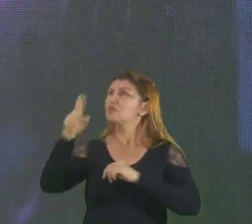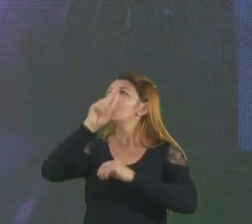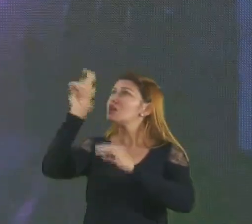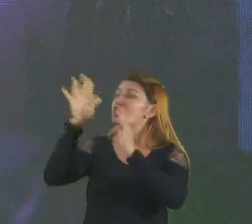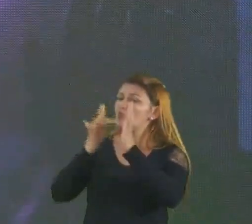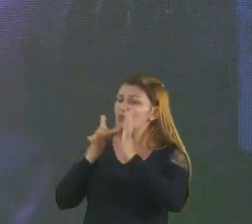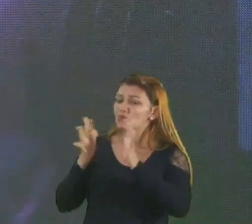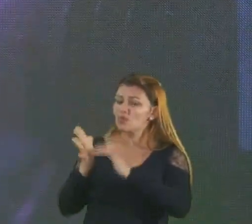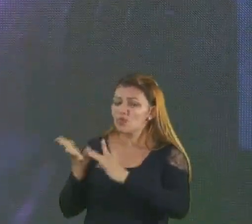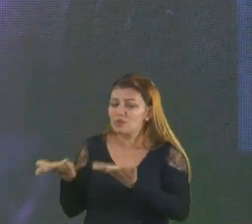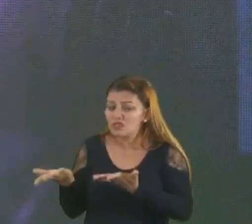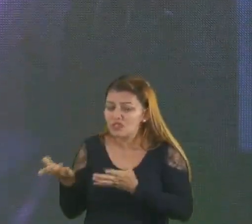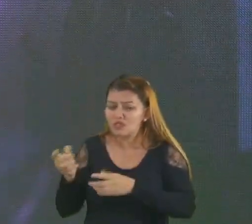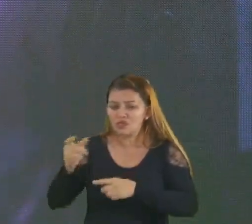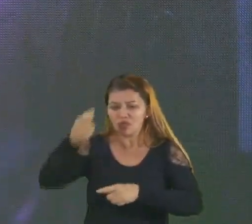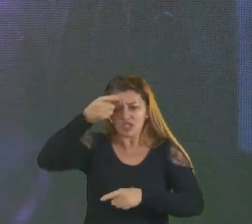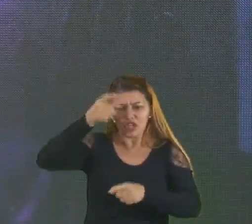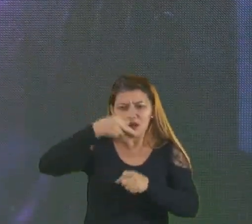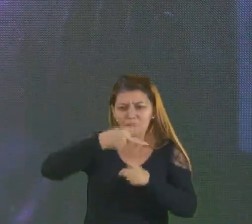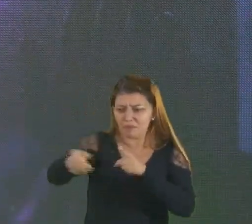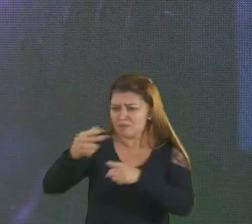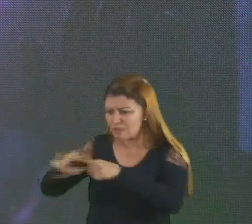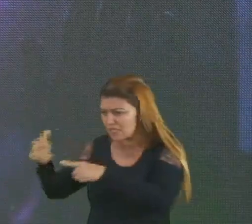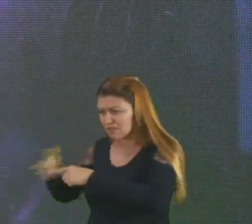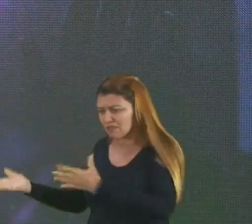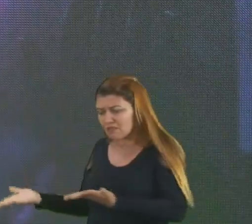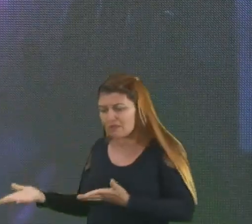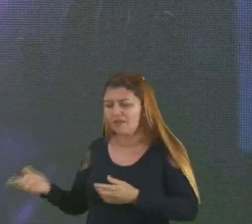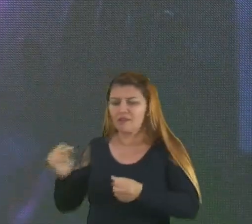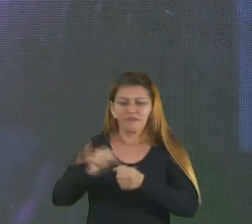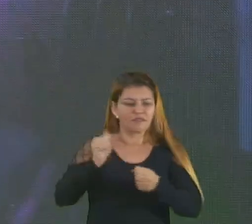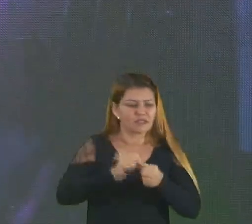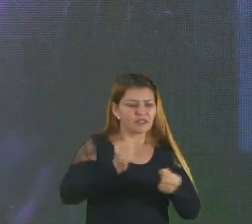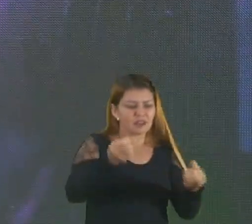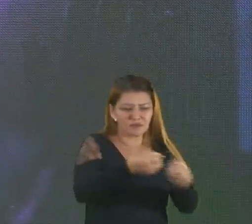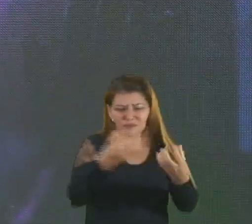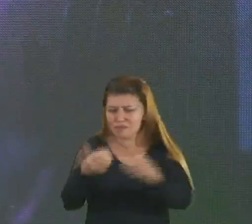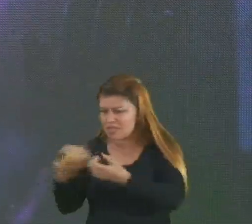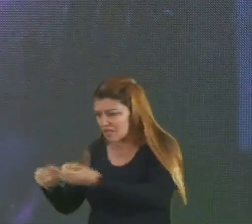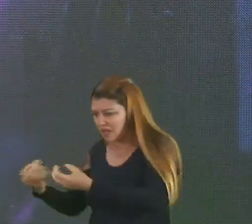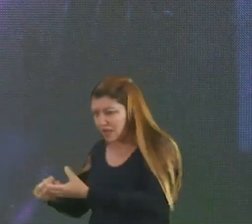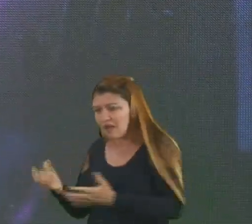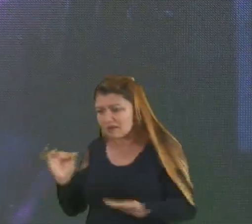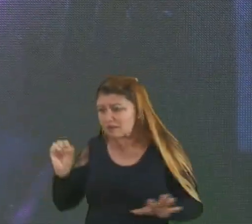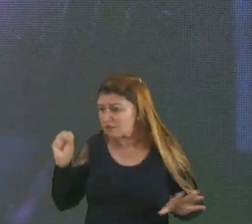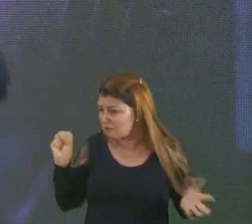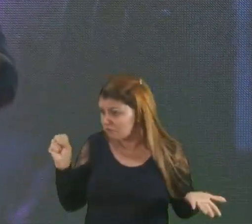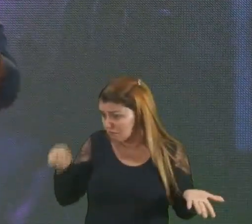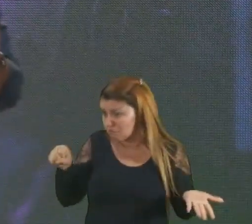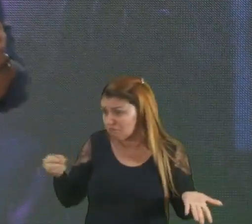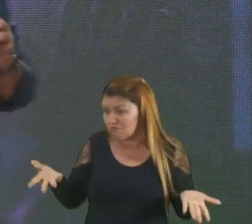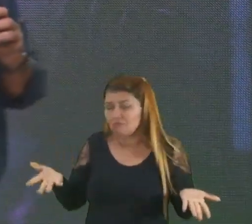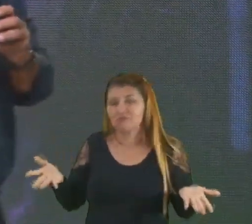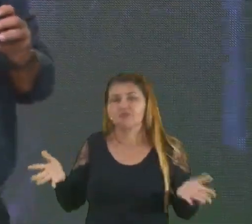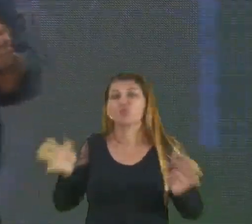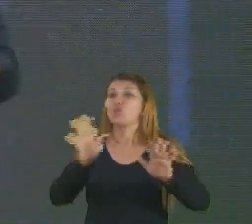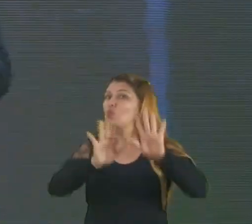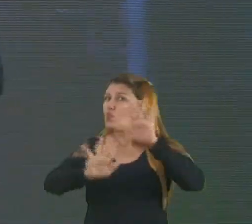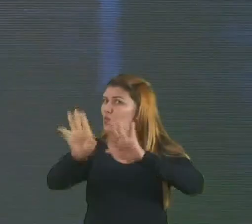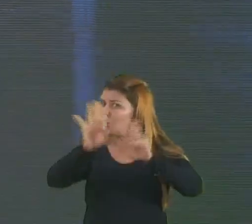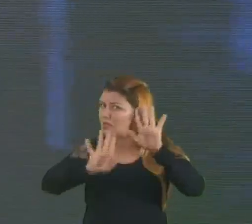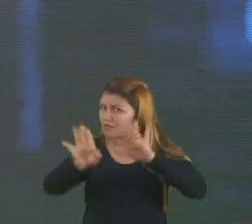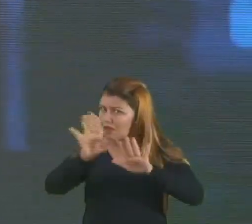não expulsamos demônios e não realizamos muitos milagres? Cuidado com o que você ouve